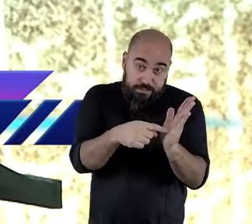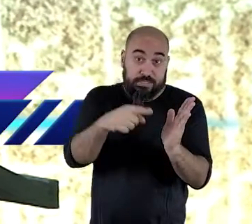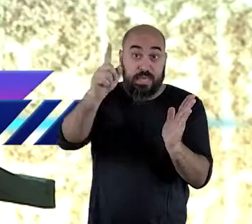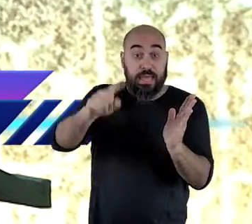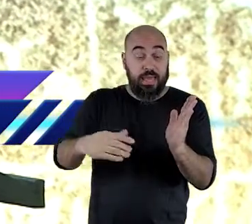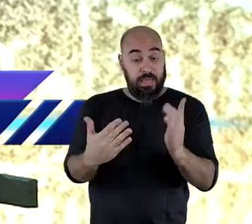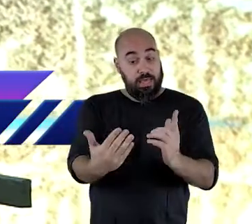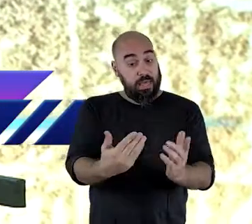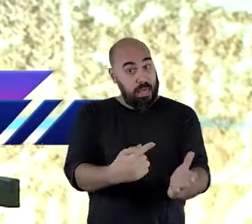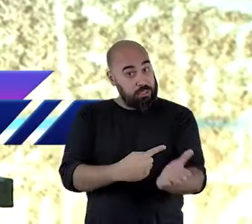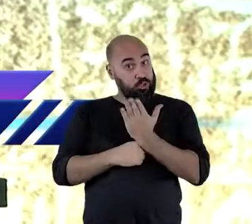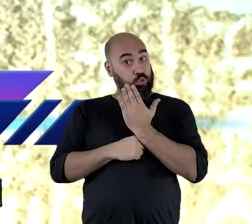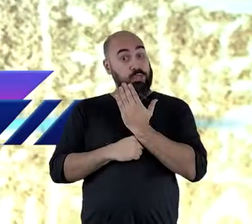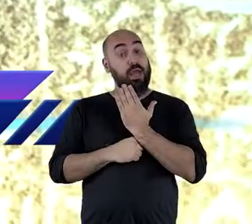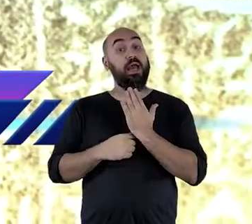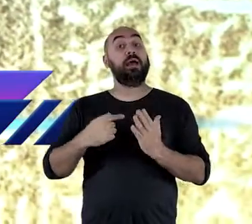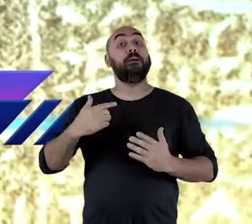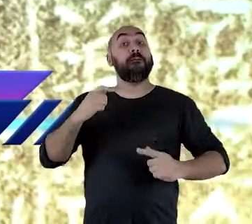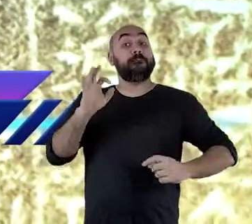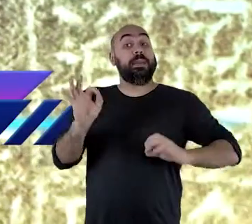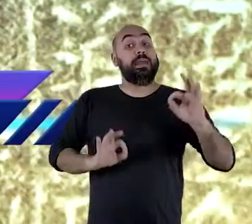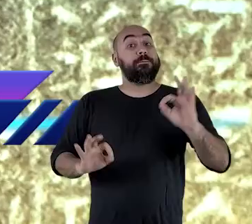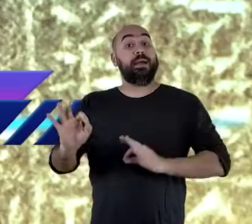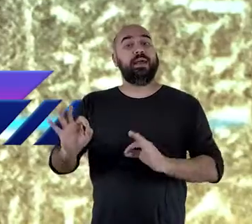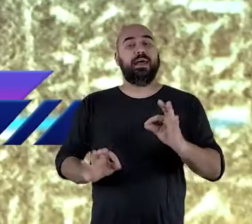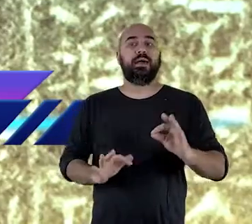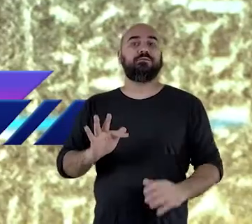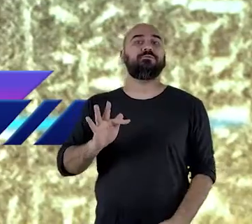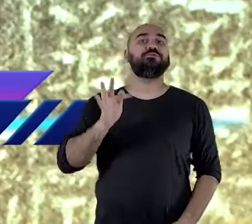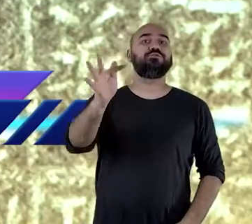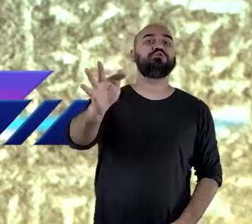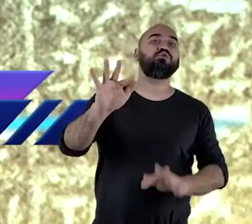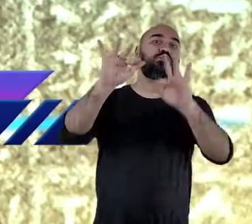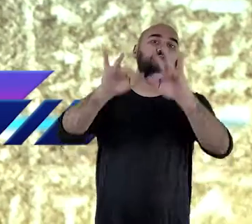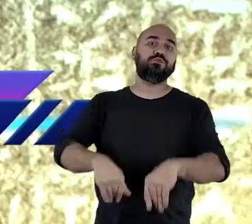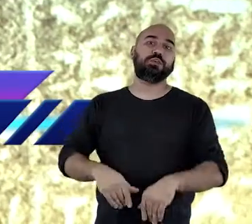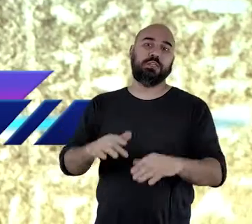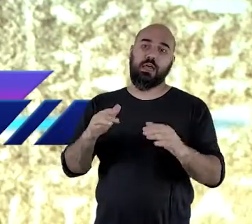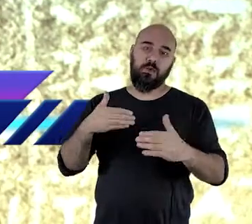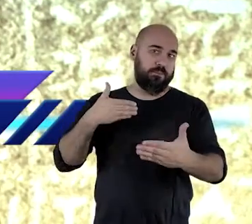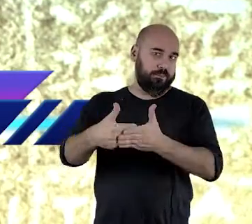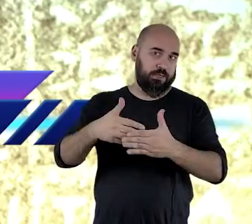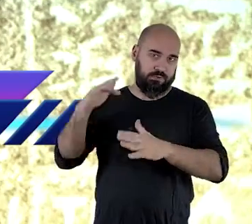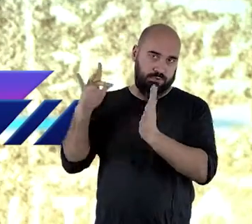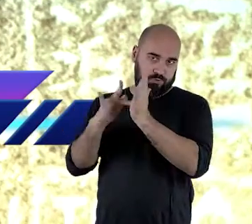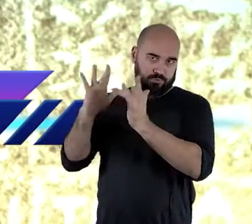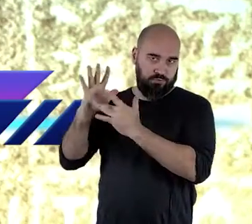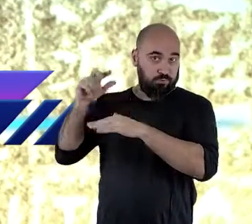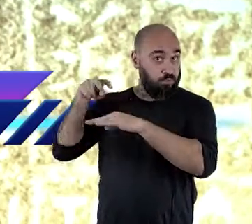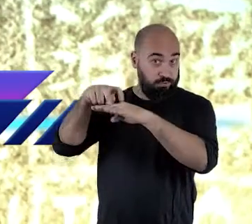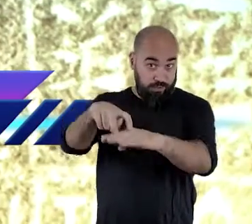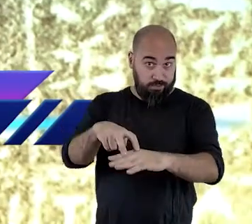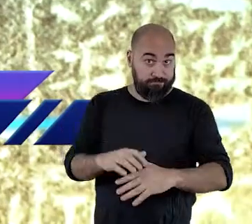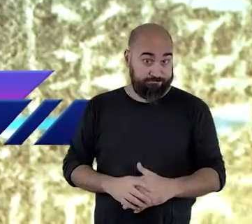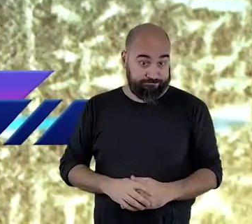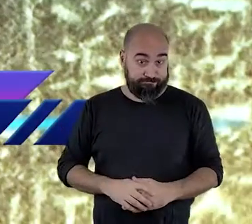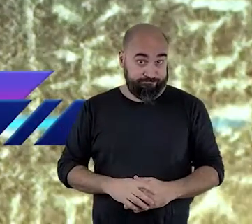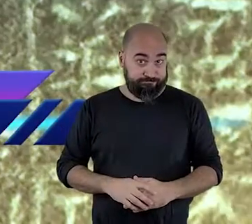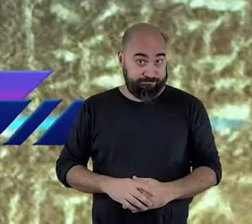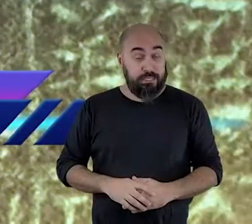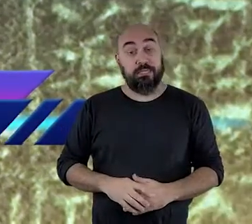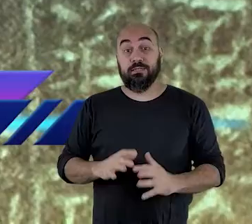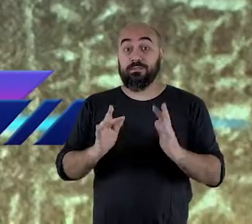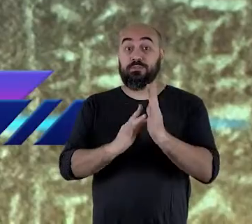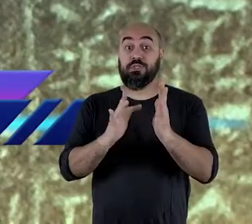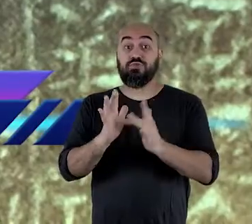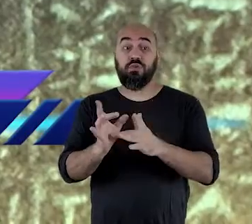me preparar e te preparar para o tempo do fim. Jesus não nos deixou neste